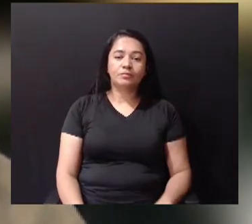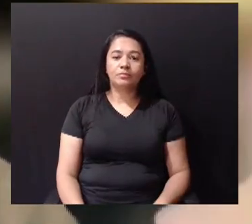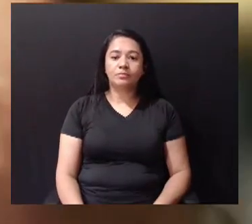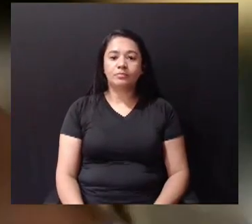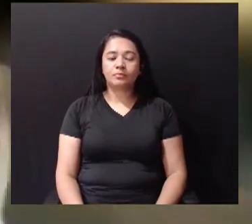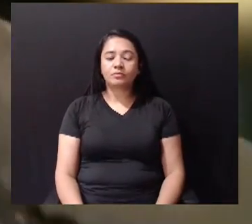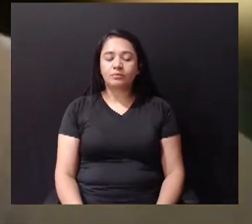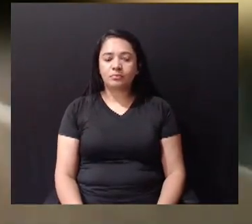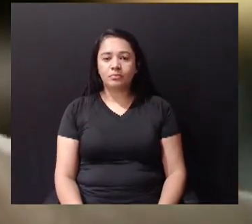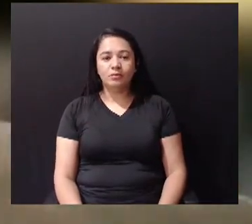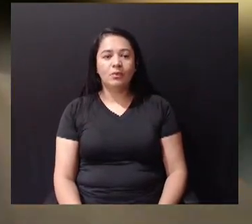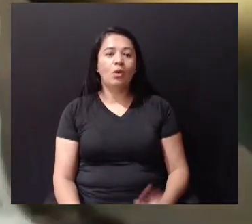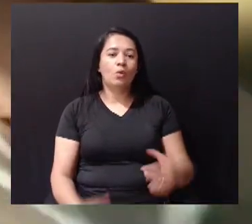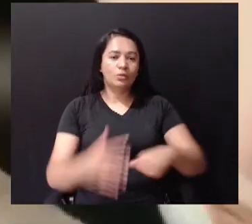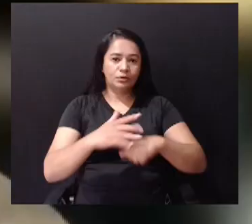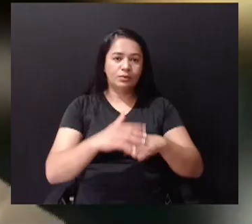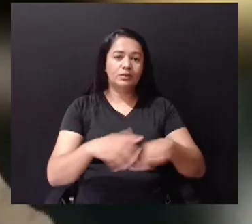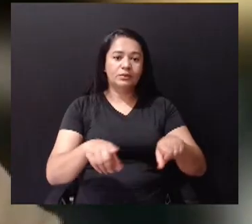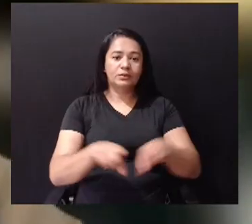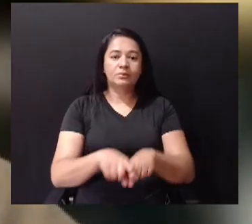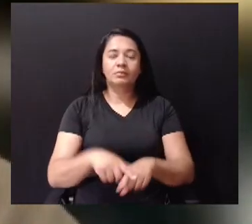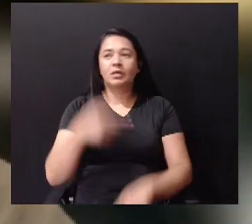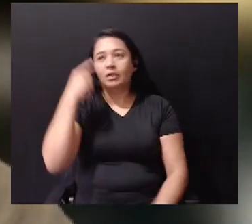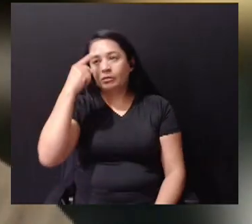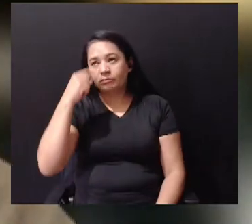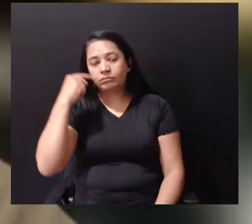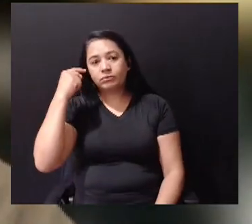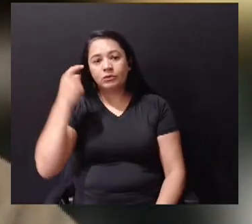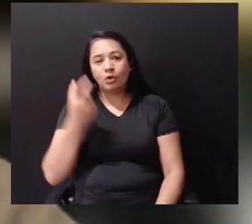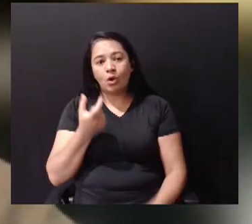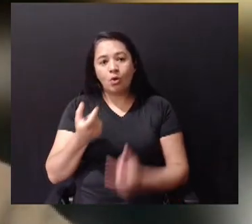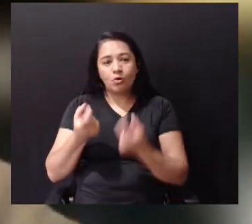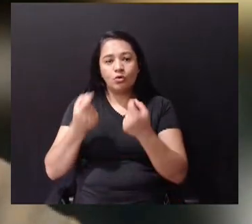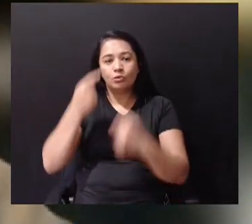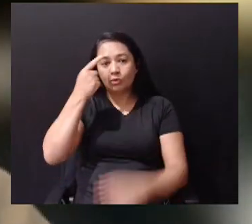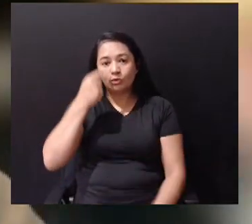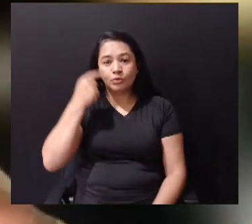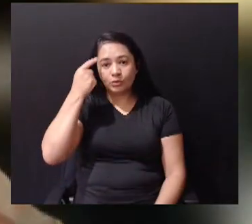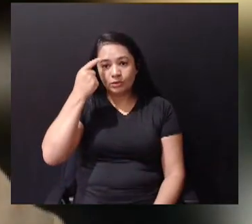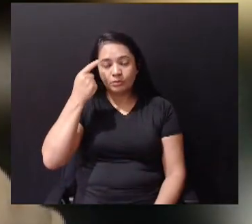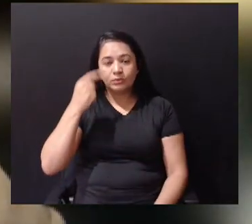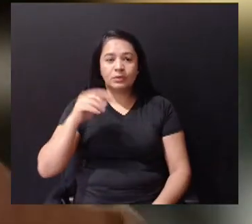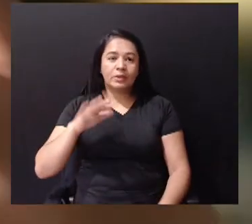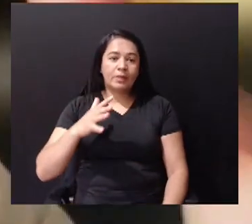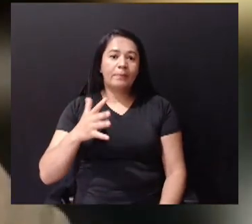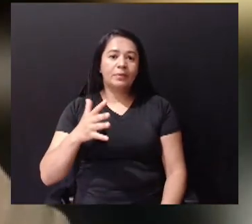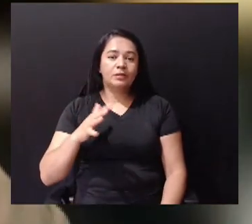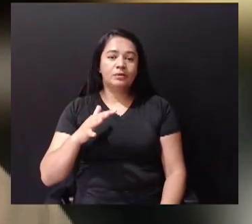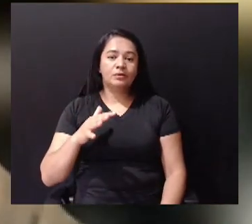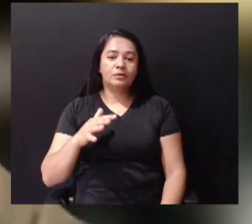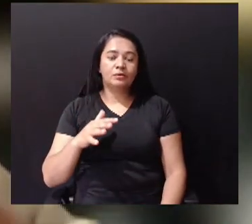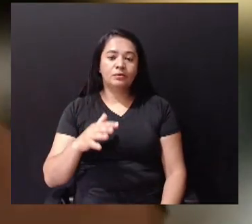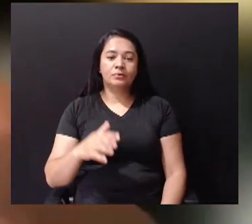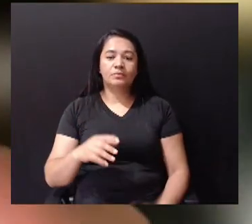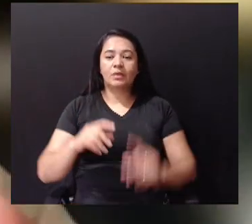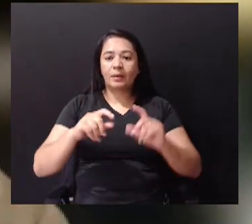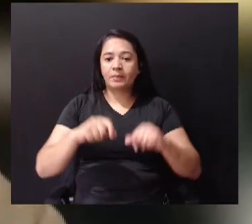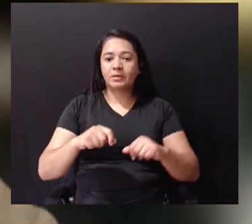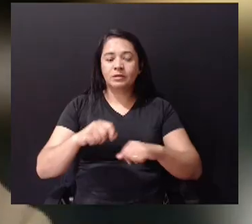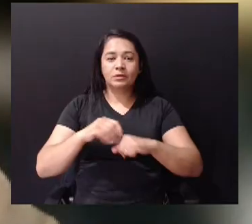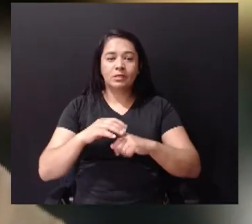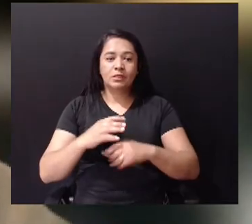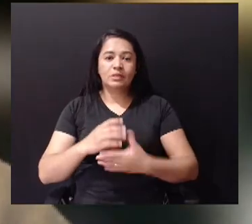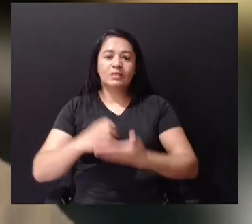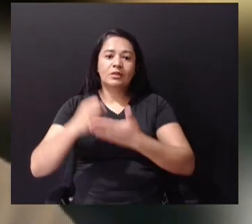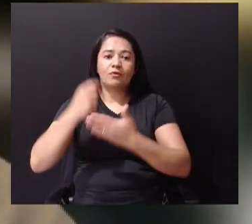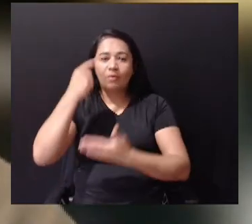doenças. O retinoblastoma, tumor ocular, que a gente trabalha muito também depende de uma condição adequada para poder salvar o olho, para poder fazer o melhor pelo